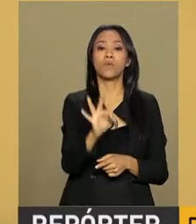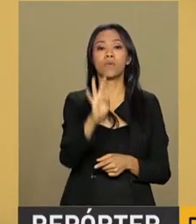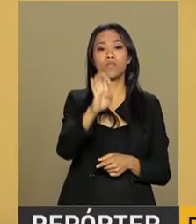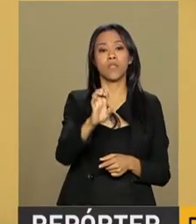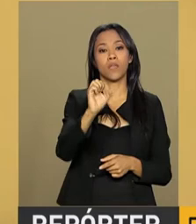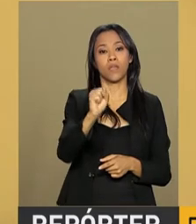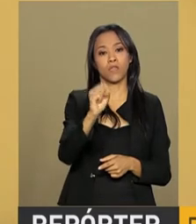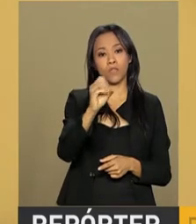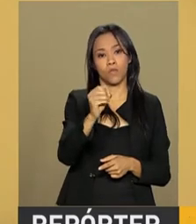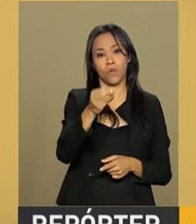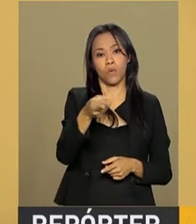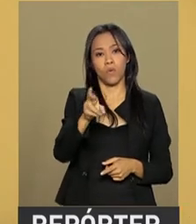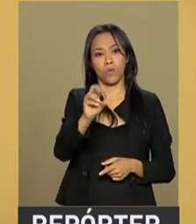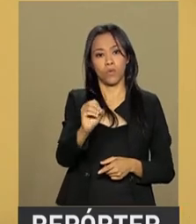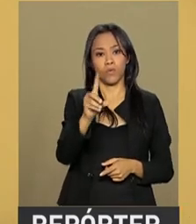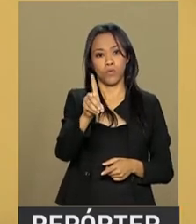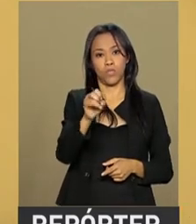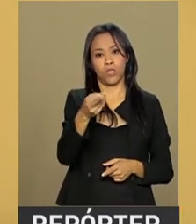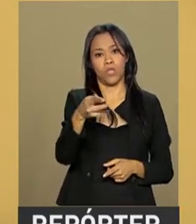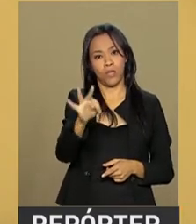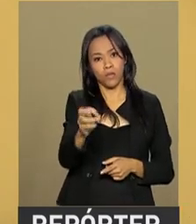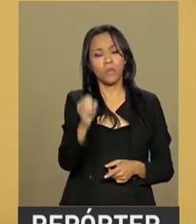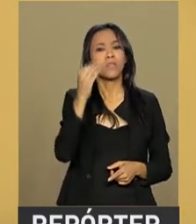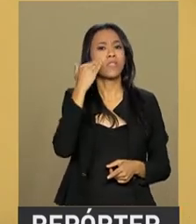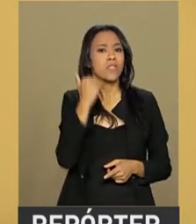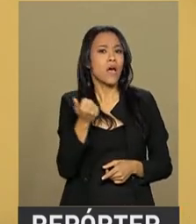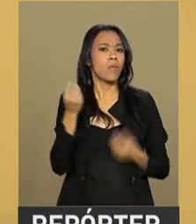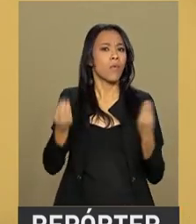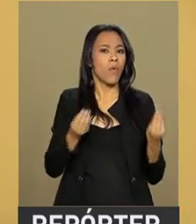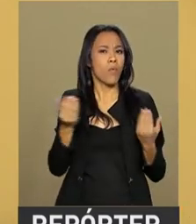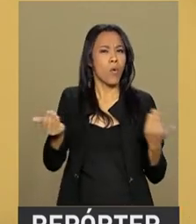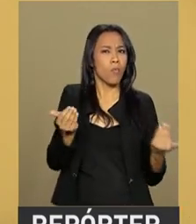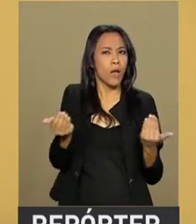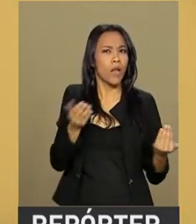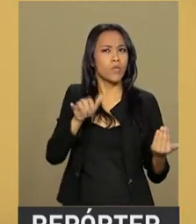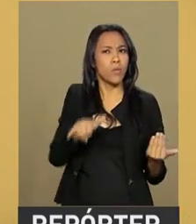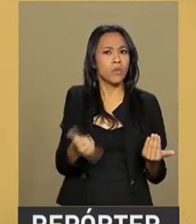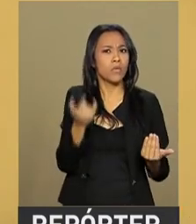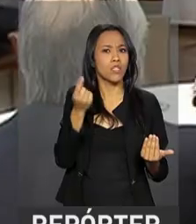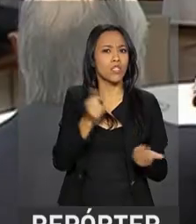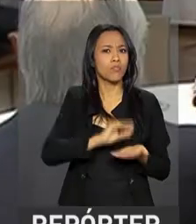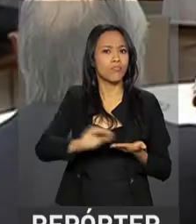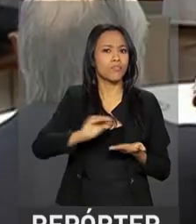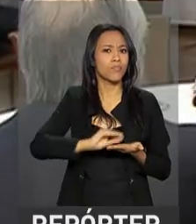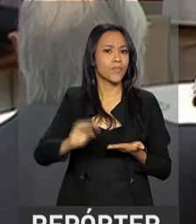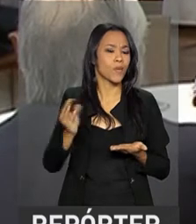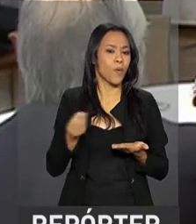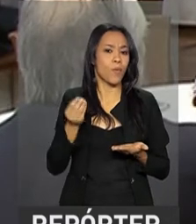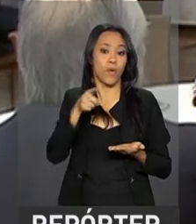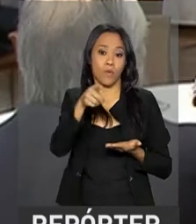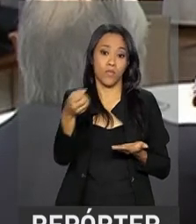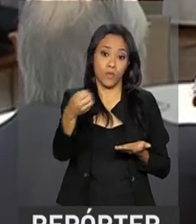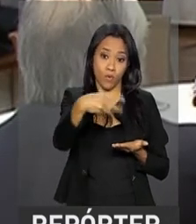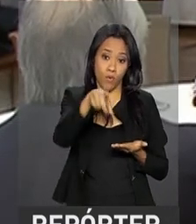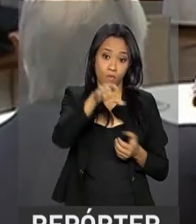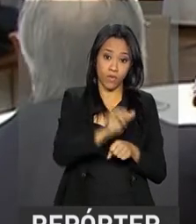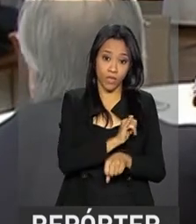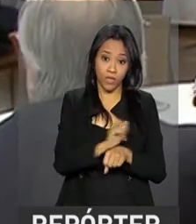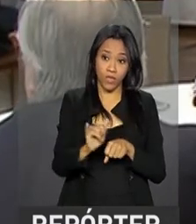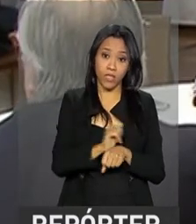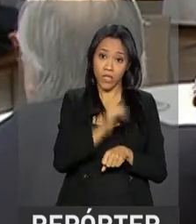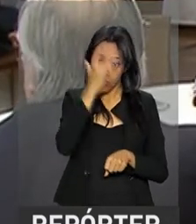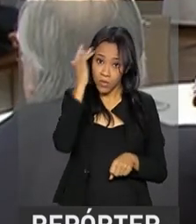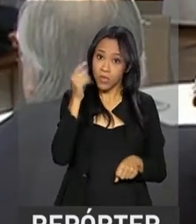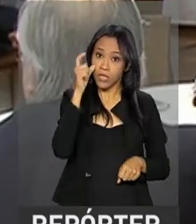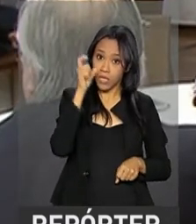crítica, uma capacidade de comparação com relação às oportunidades de investimento muito maior. Com a nova ferramenta, a pessoa interessada em